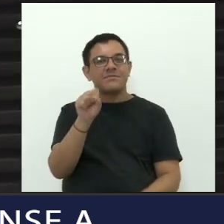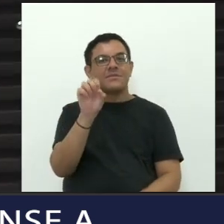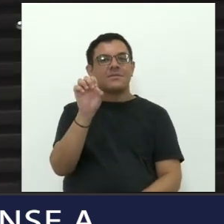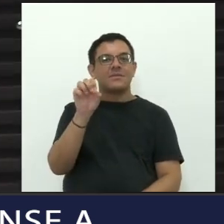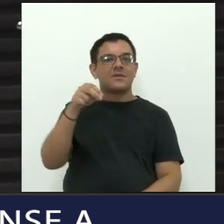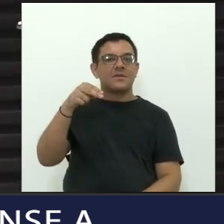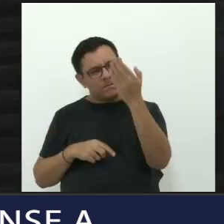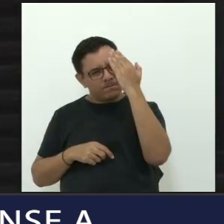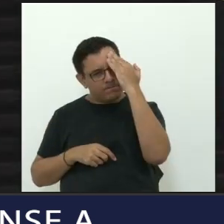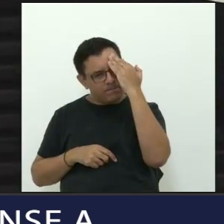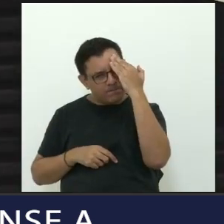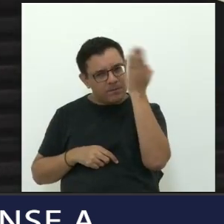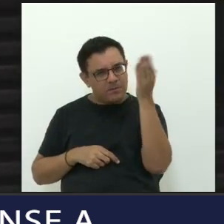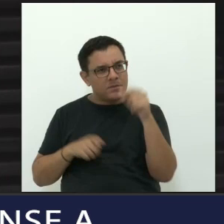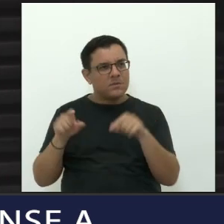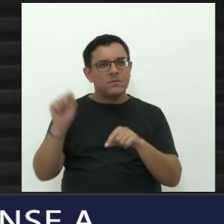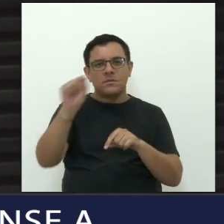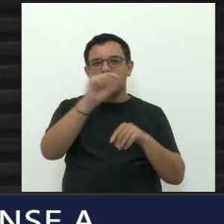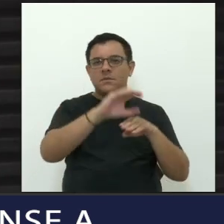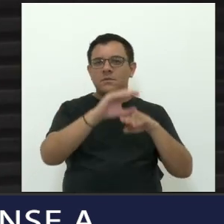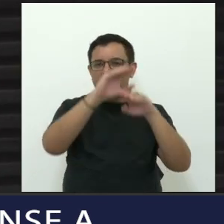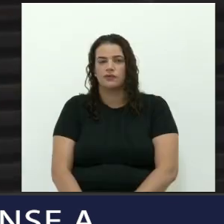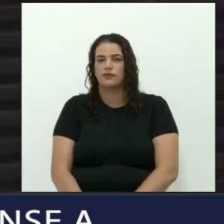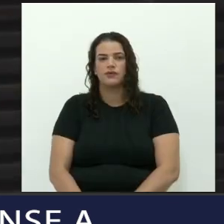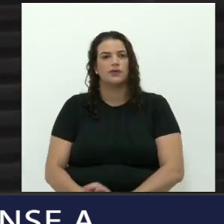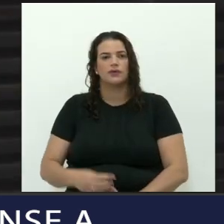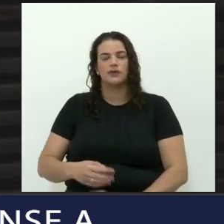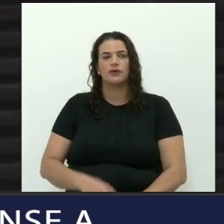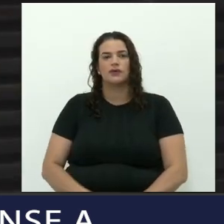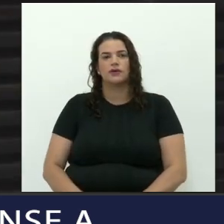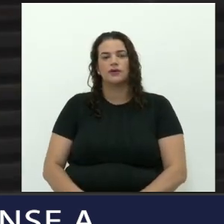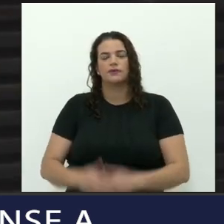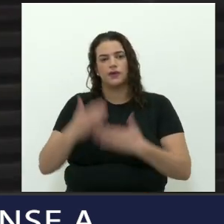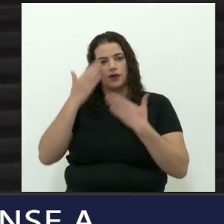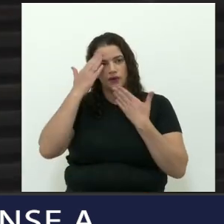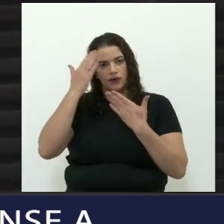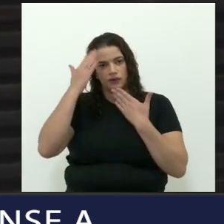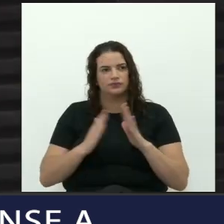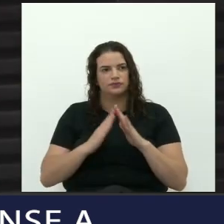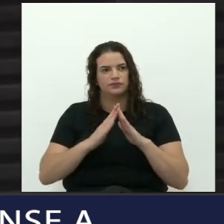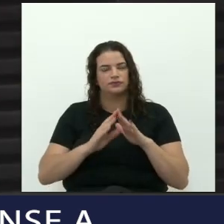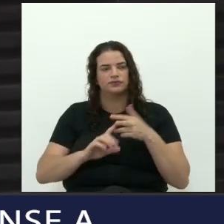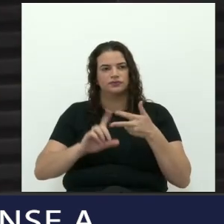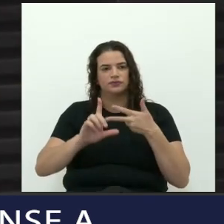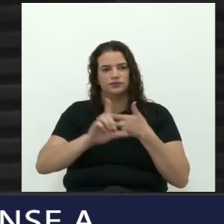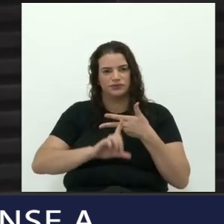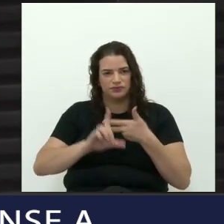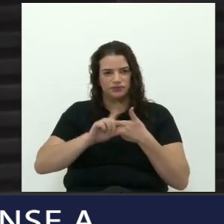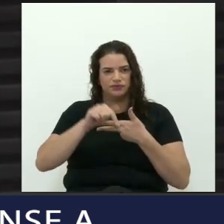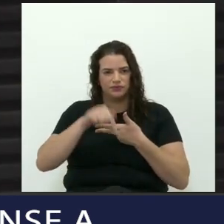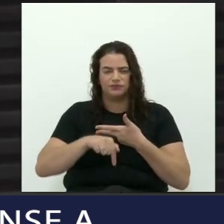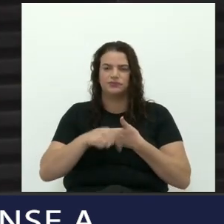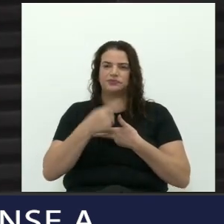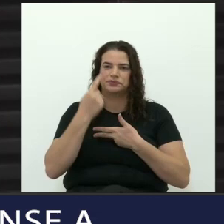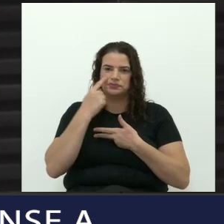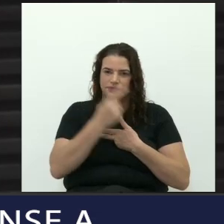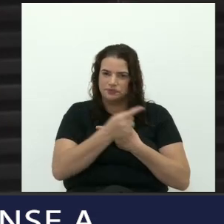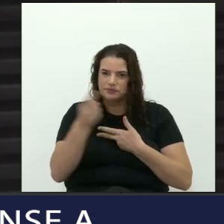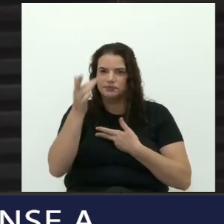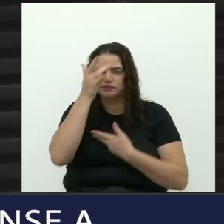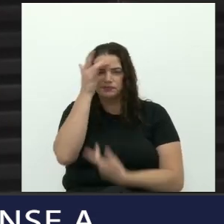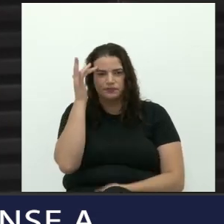participação de diversos representantes políticos e líderes religiosos da região. As vereadoras Carlinda Tinoco e